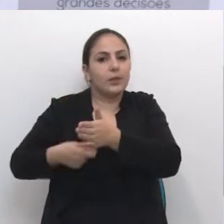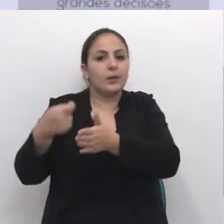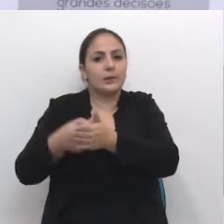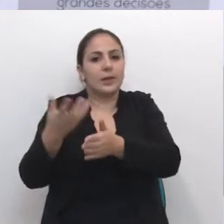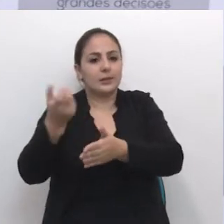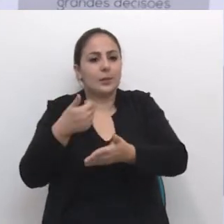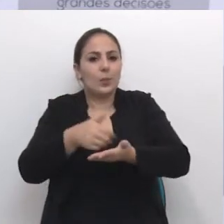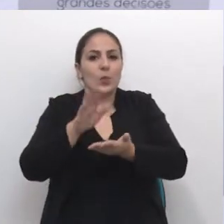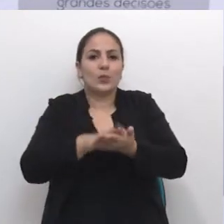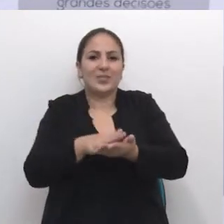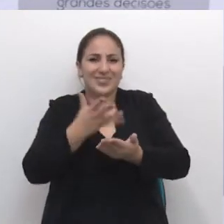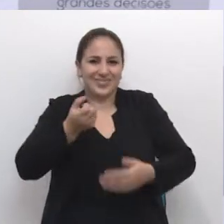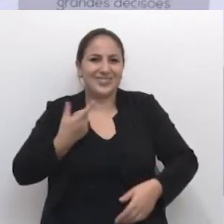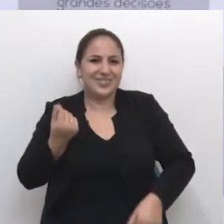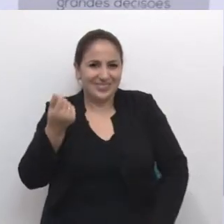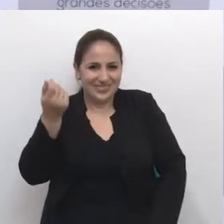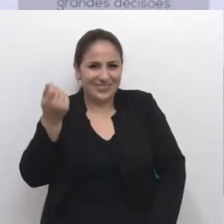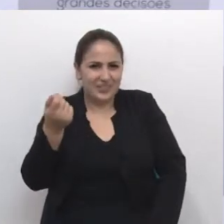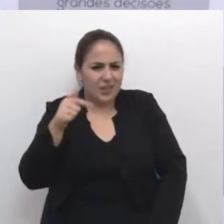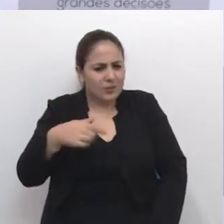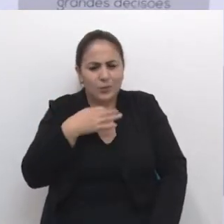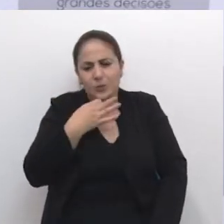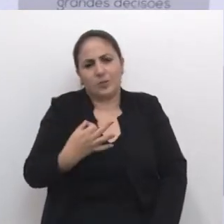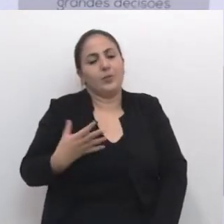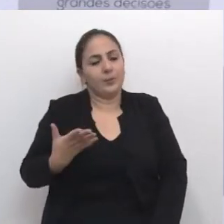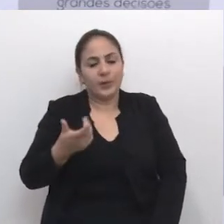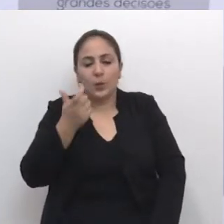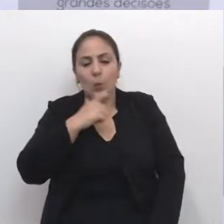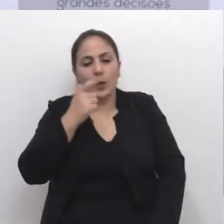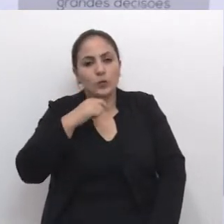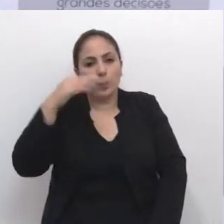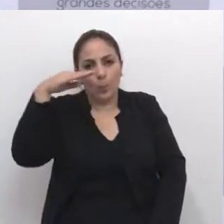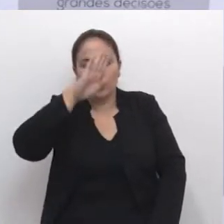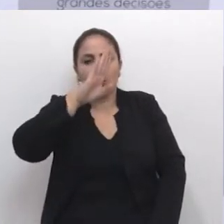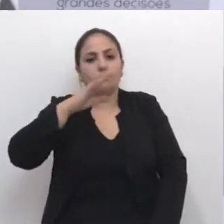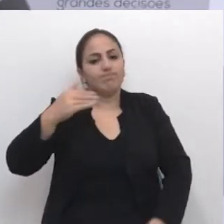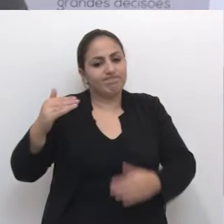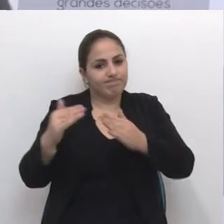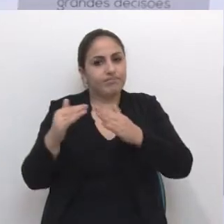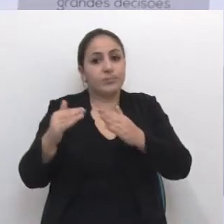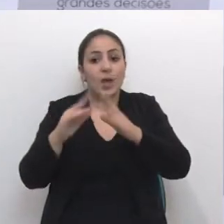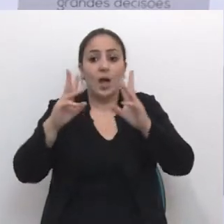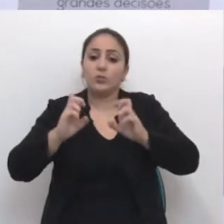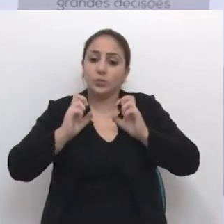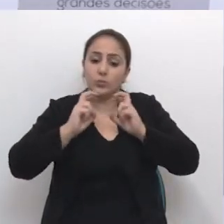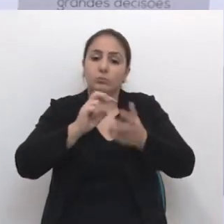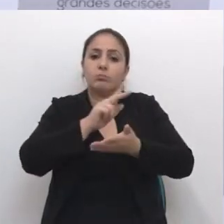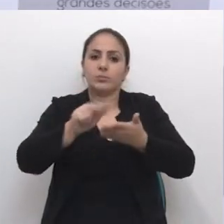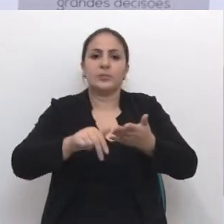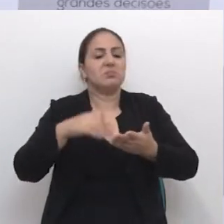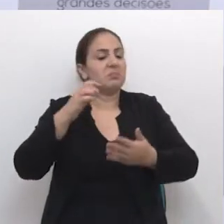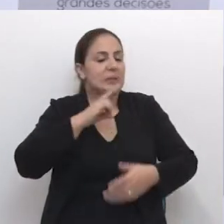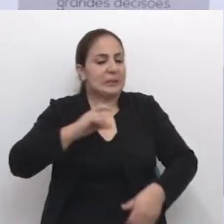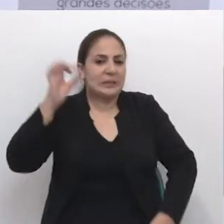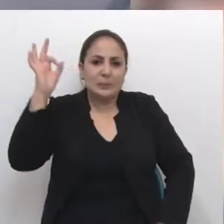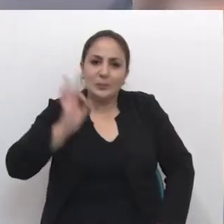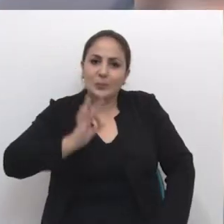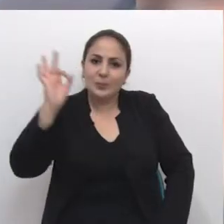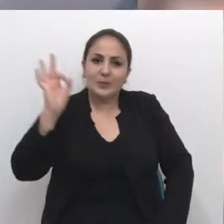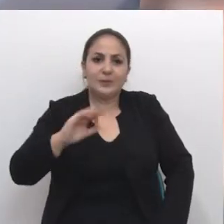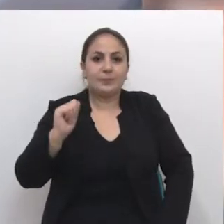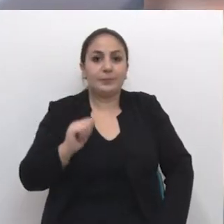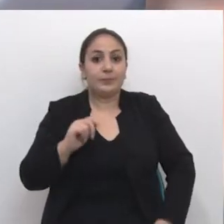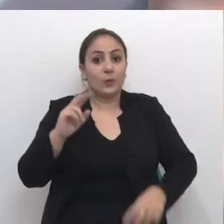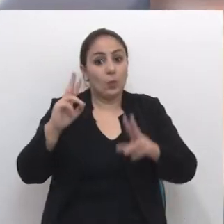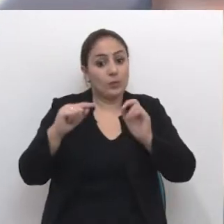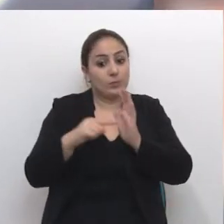tentar arrecadar uma multa. Isso é um absurdo. Então, o Bolsonaro realmente, na questão do trânsito, 100%. Um